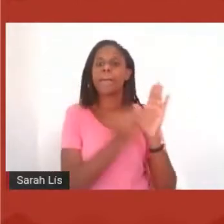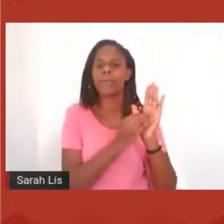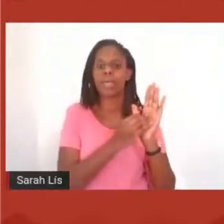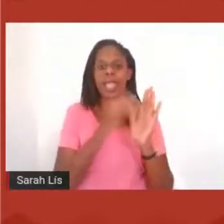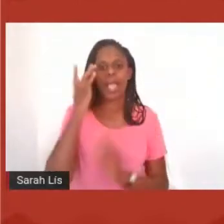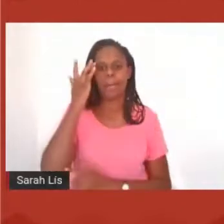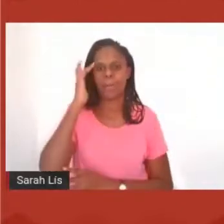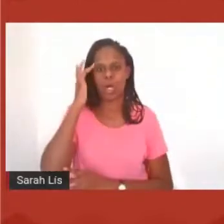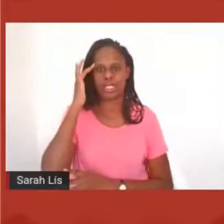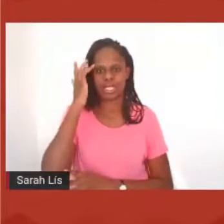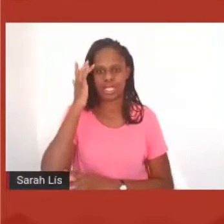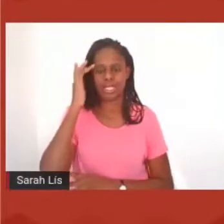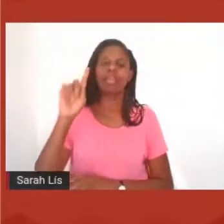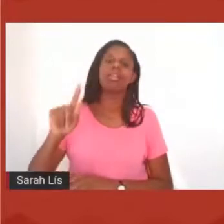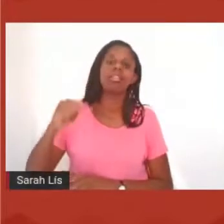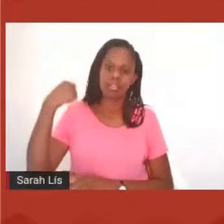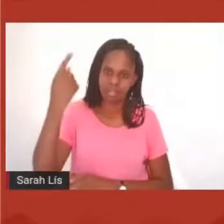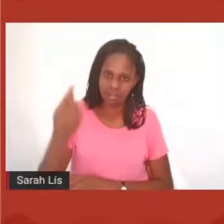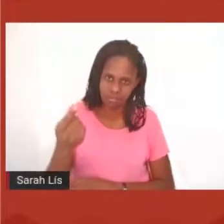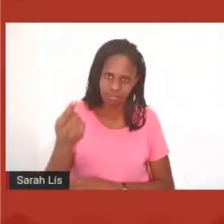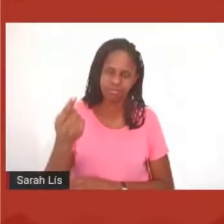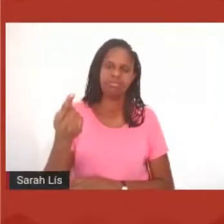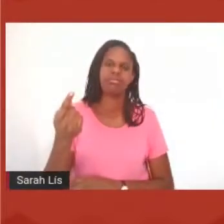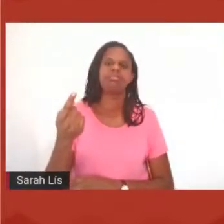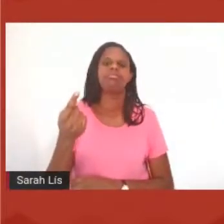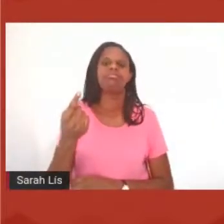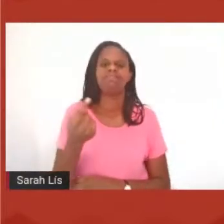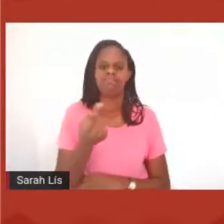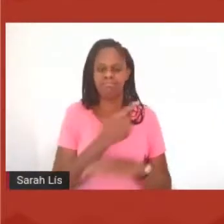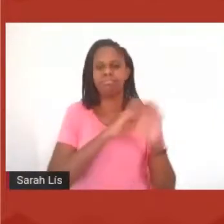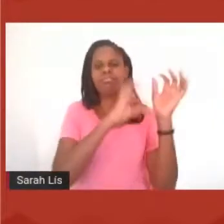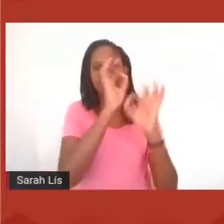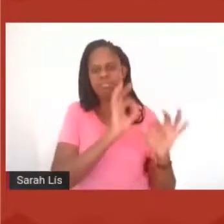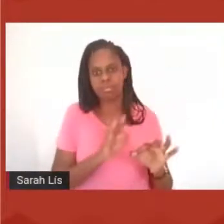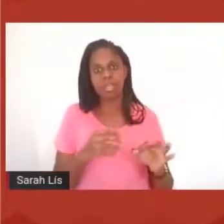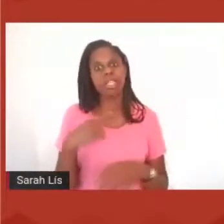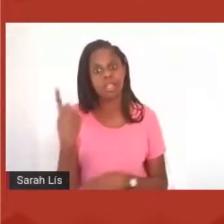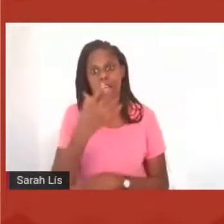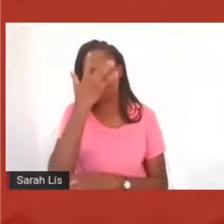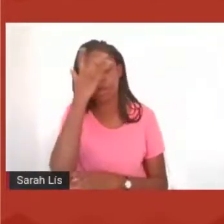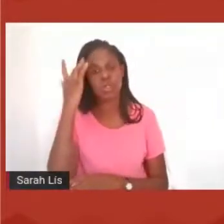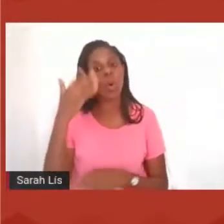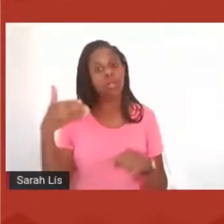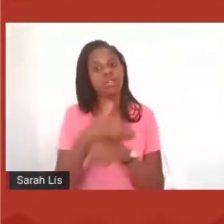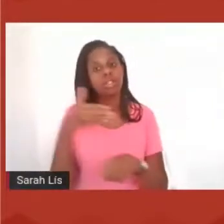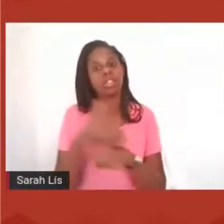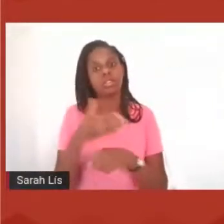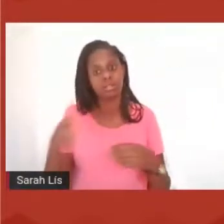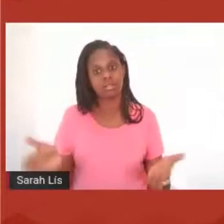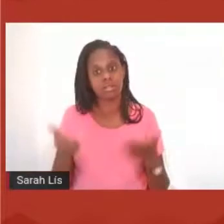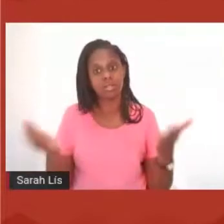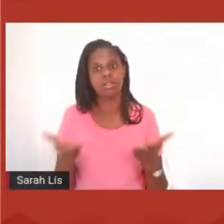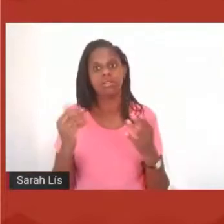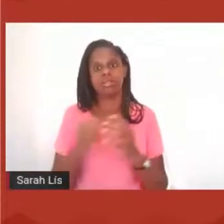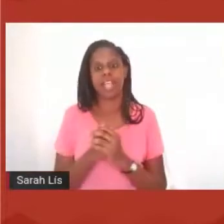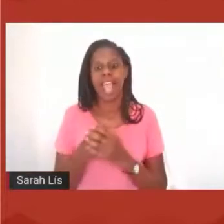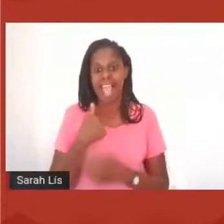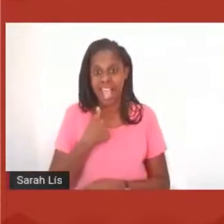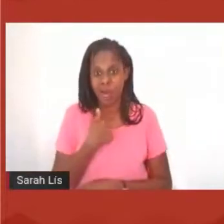filtro onde a gente vai levar para lá. Então, o pessoal precisa participar para a oficina funcionar. Então, eu já dou minha contribuição. Acho que gatos não são desse